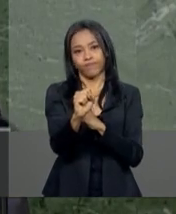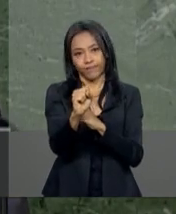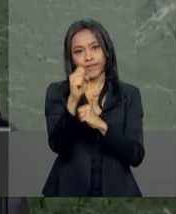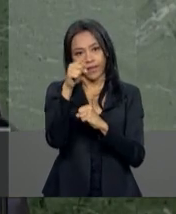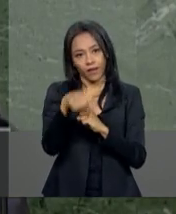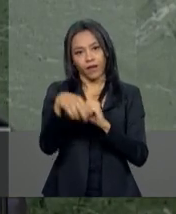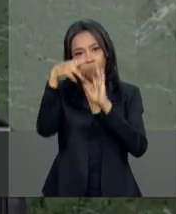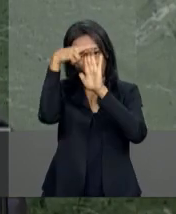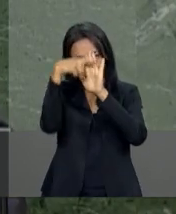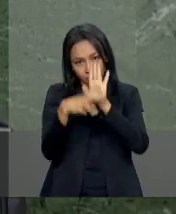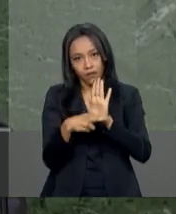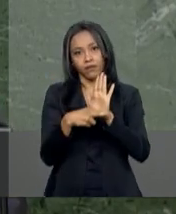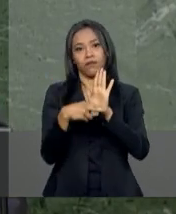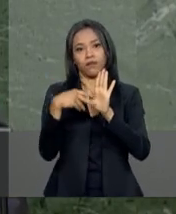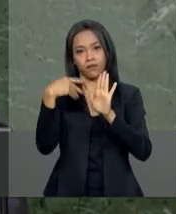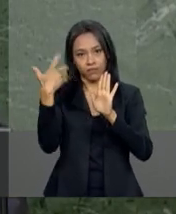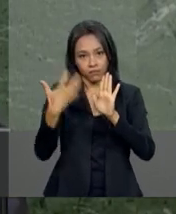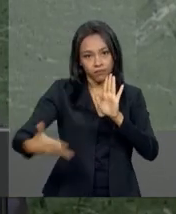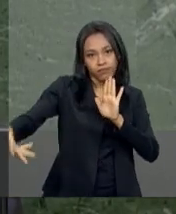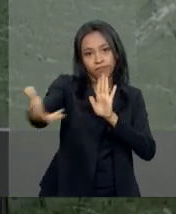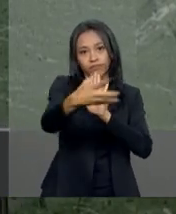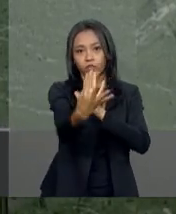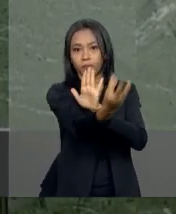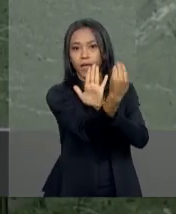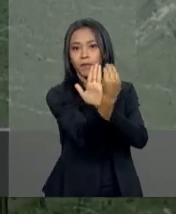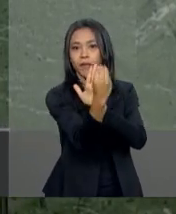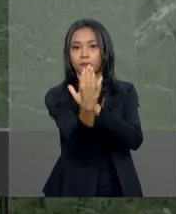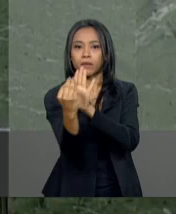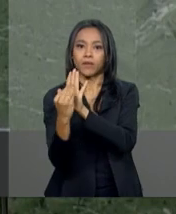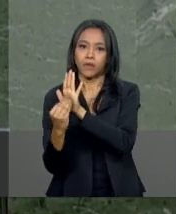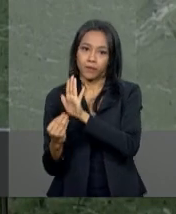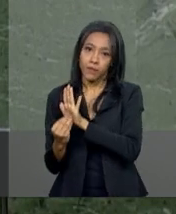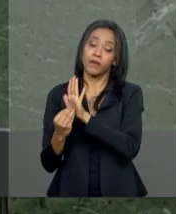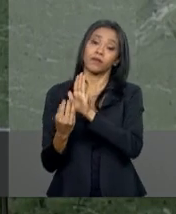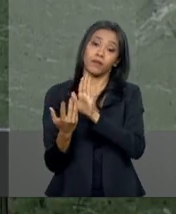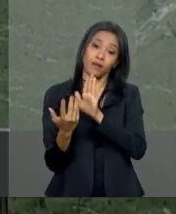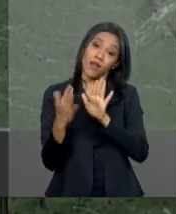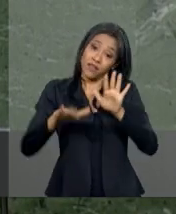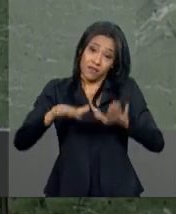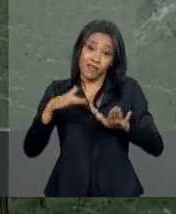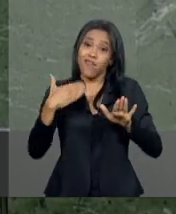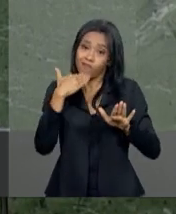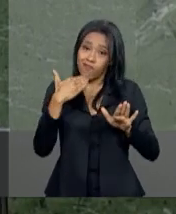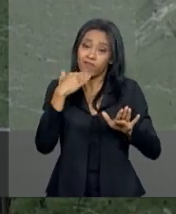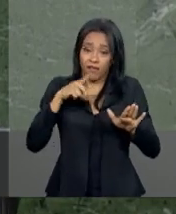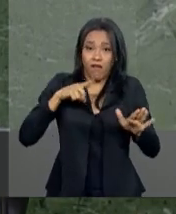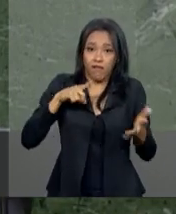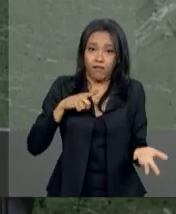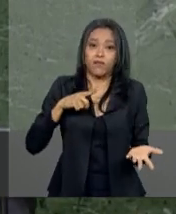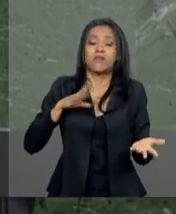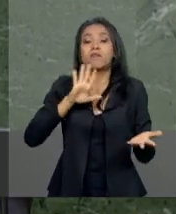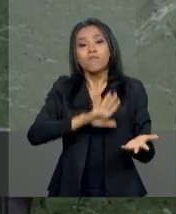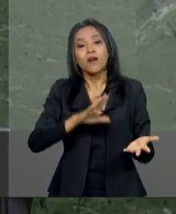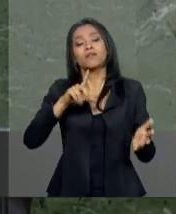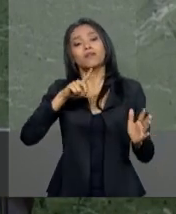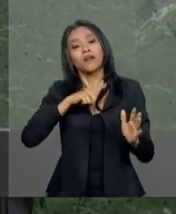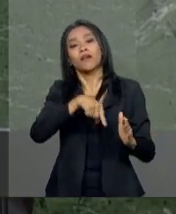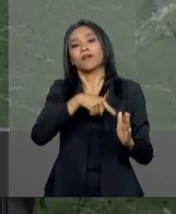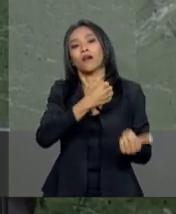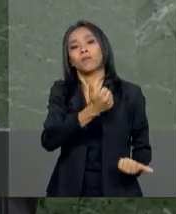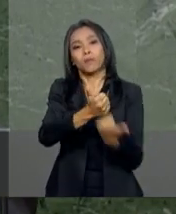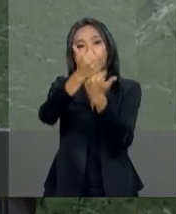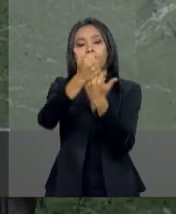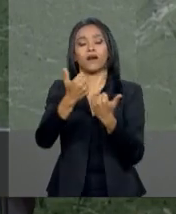ordem ordem que porém perfeita que seja tem servido às causas maiores